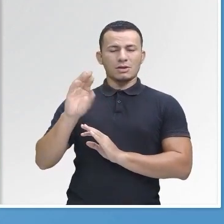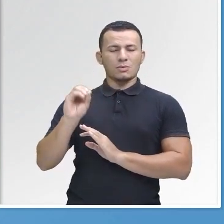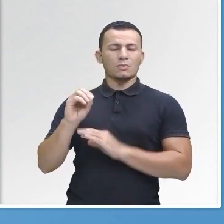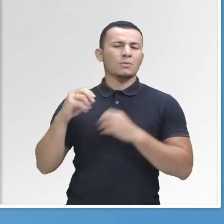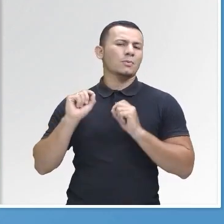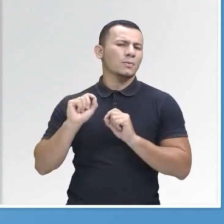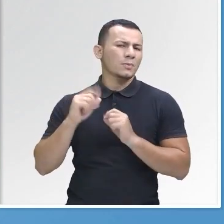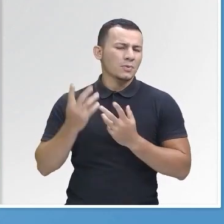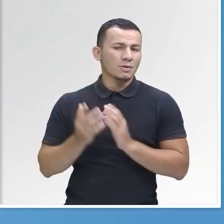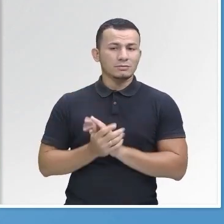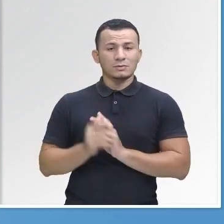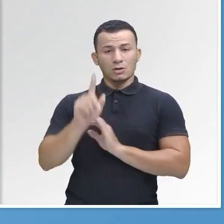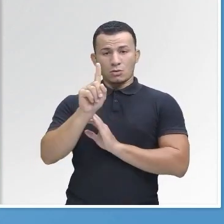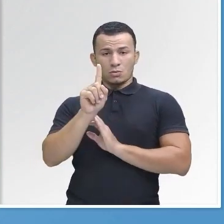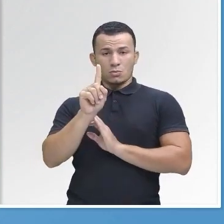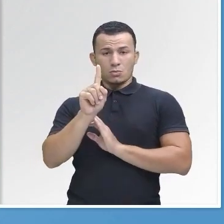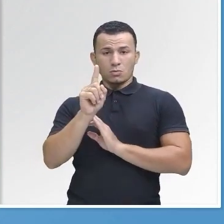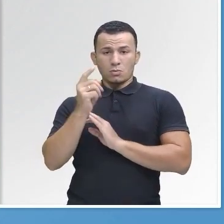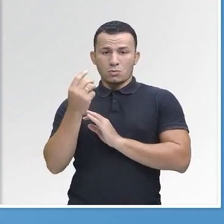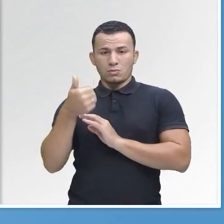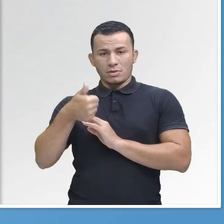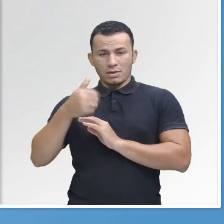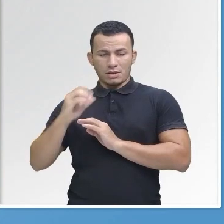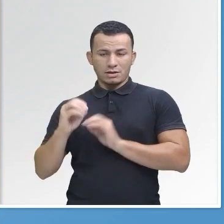É 1/10 de metro.